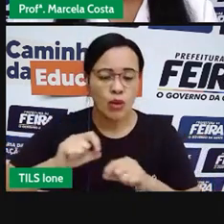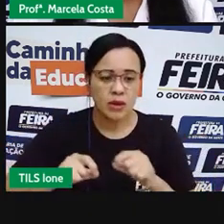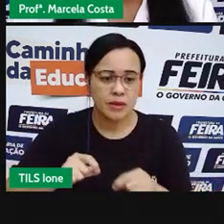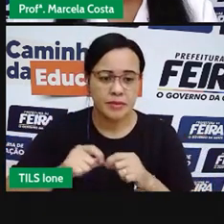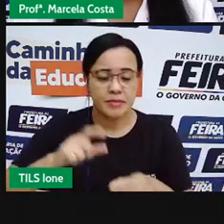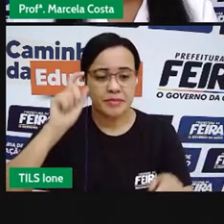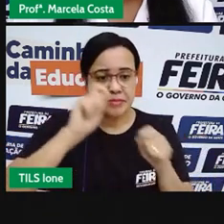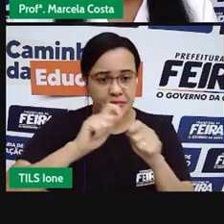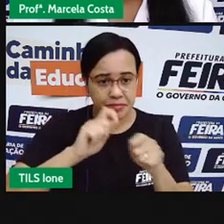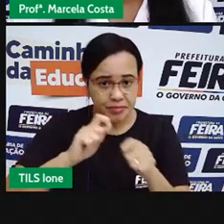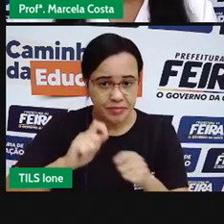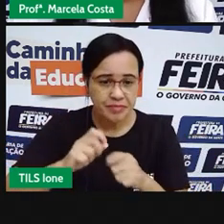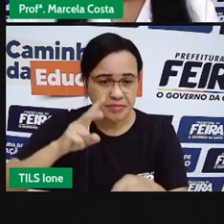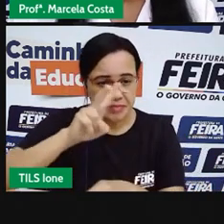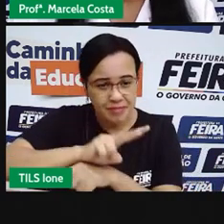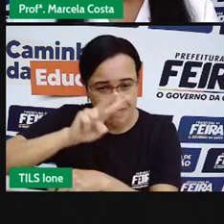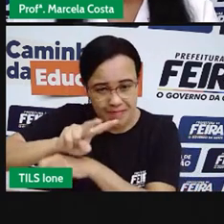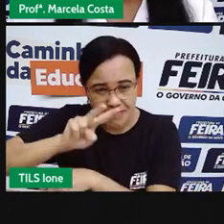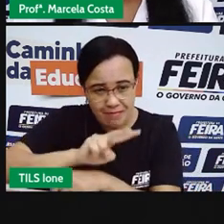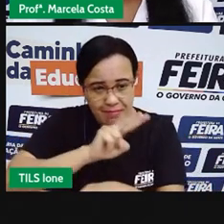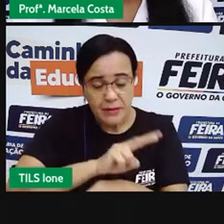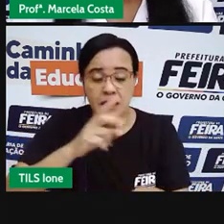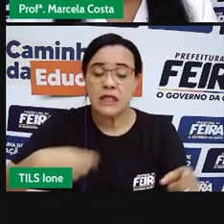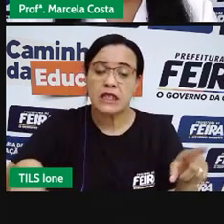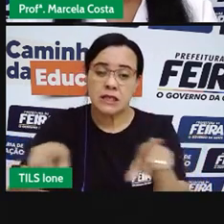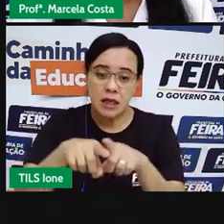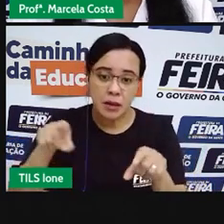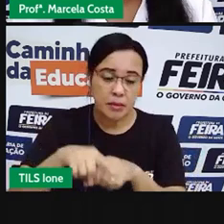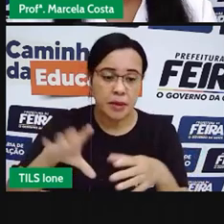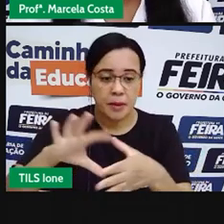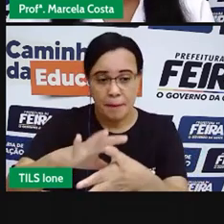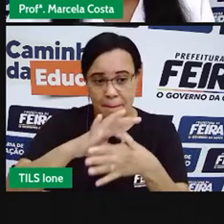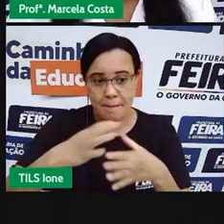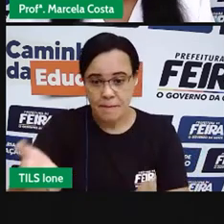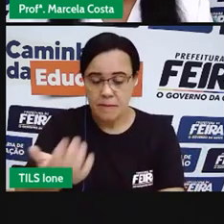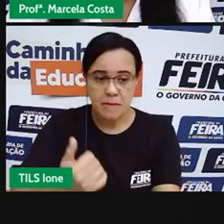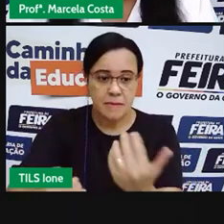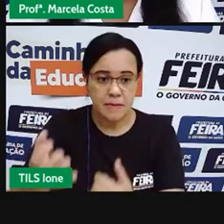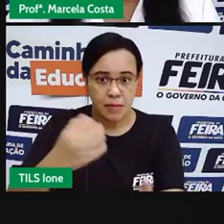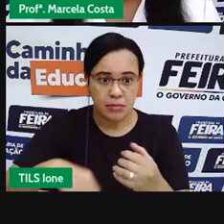em fazer a fiscalização e apreender esses aparelhos que